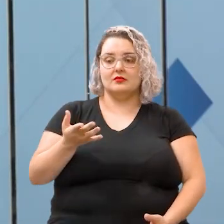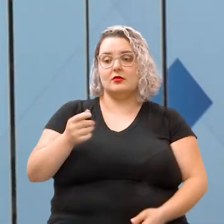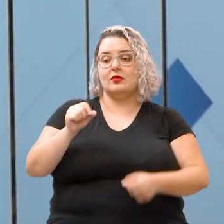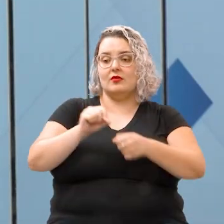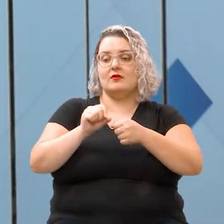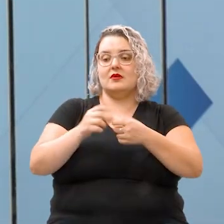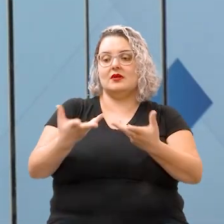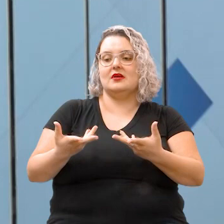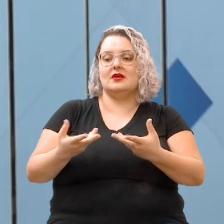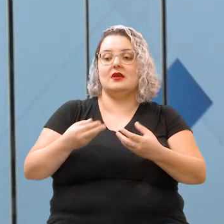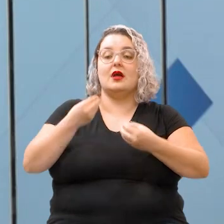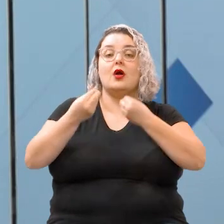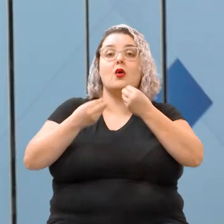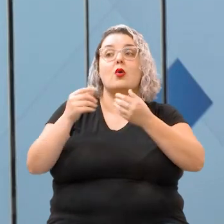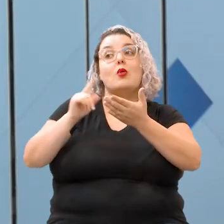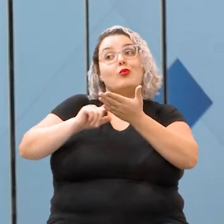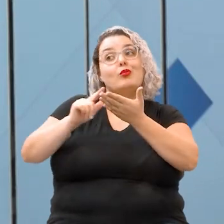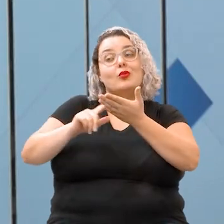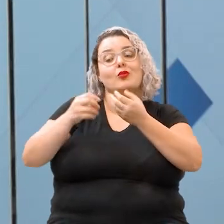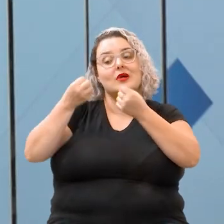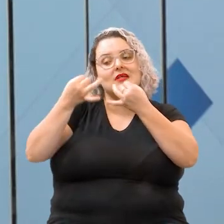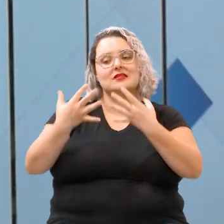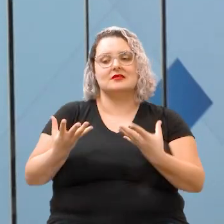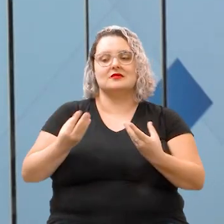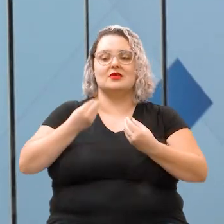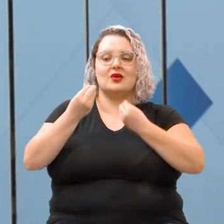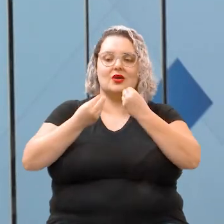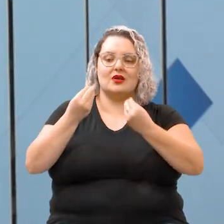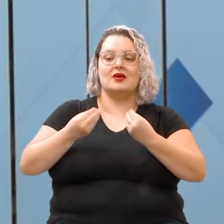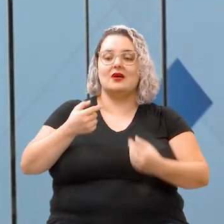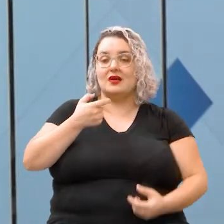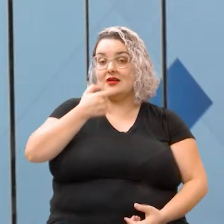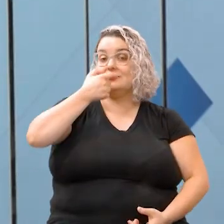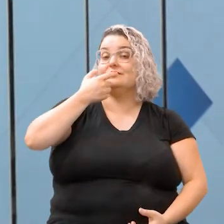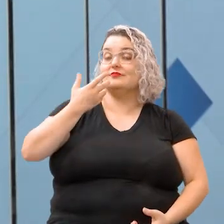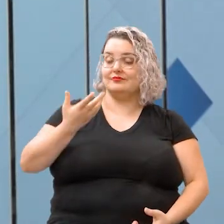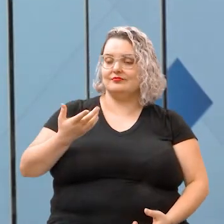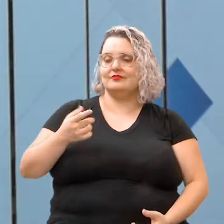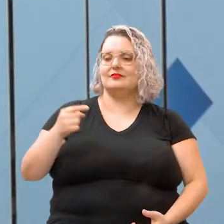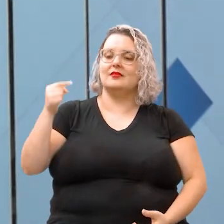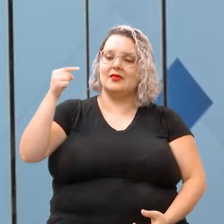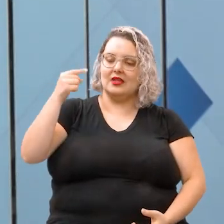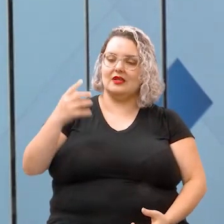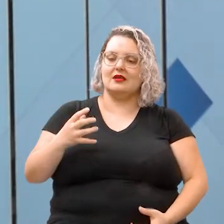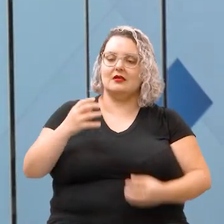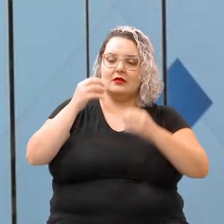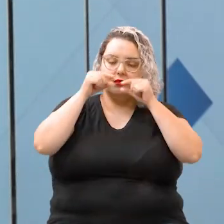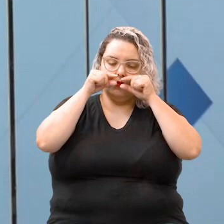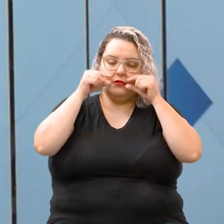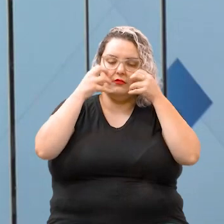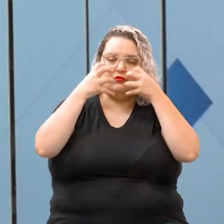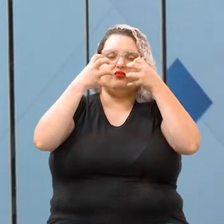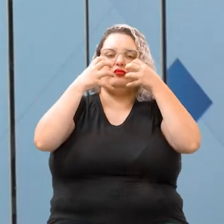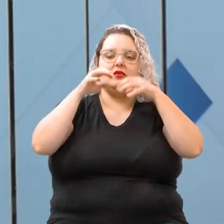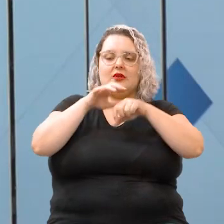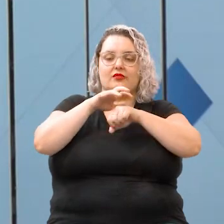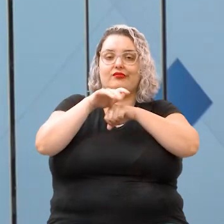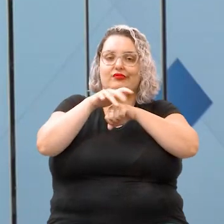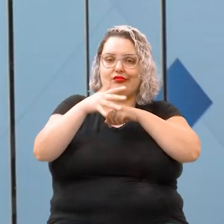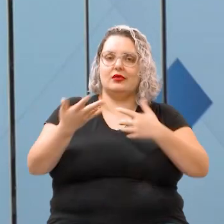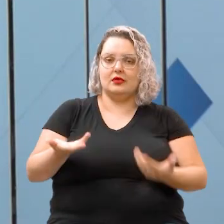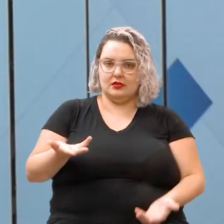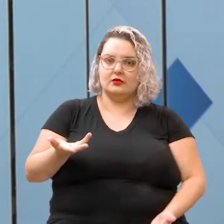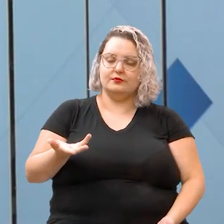bem orientada a como higienizar, a como limpar aquela prótese, aí vai lá com uma gengiva inflamada, né?